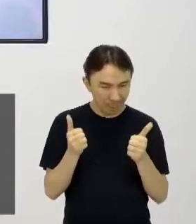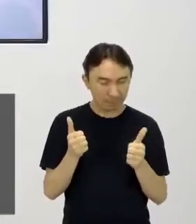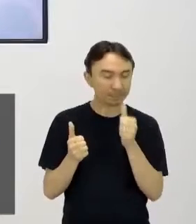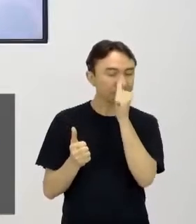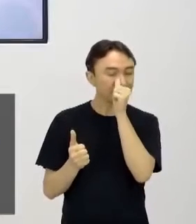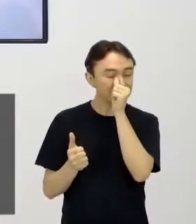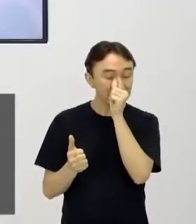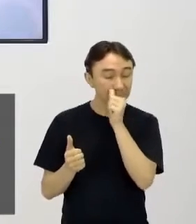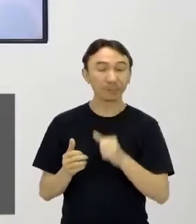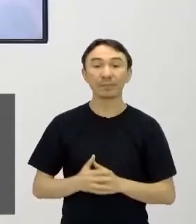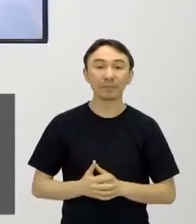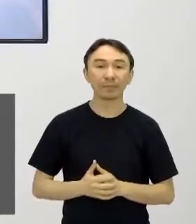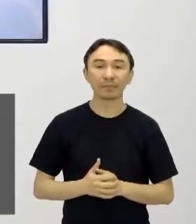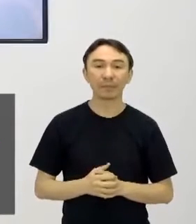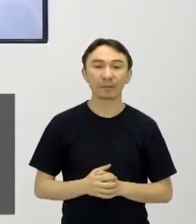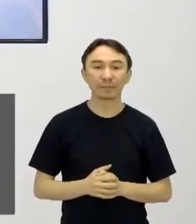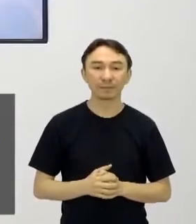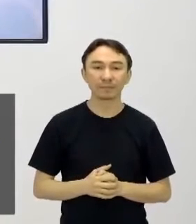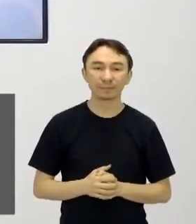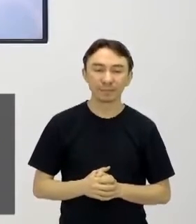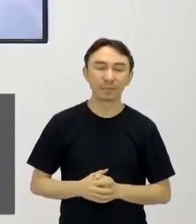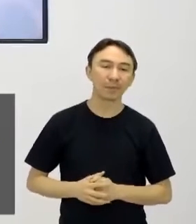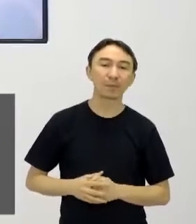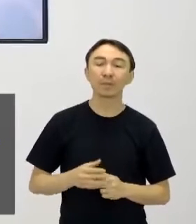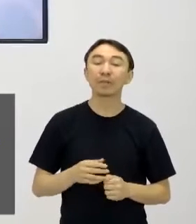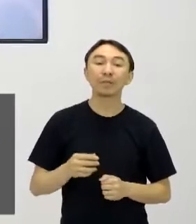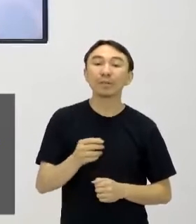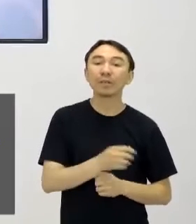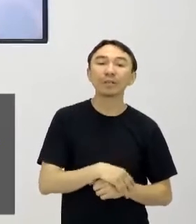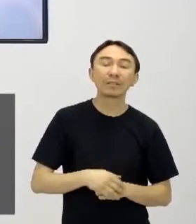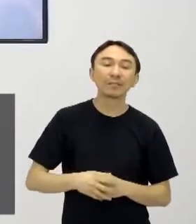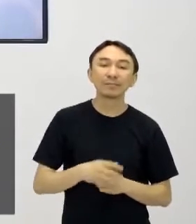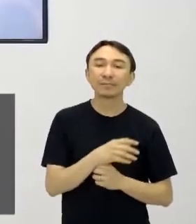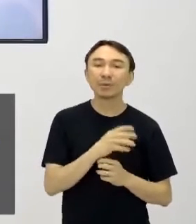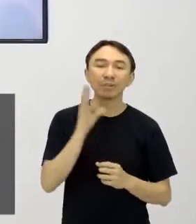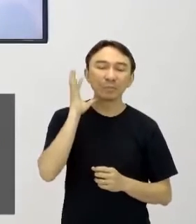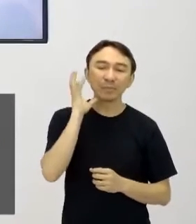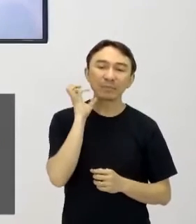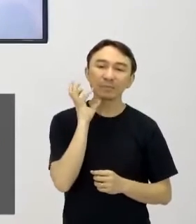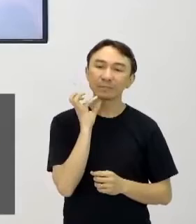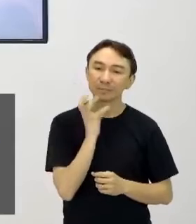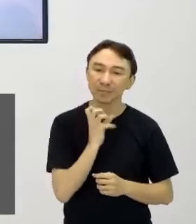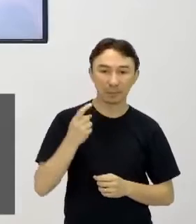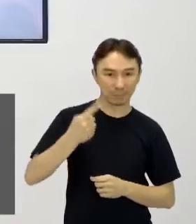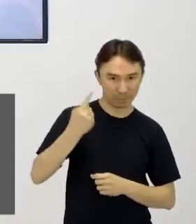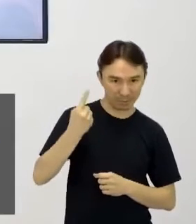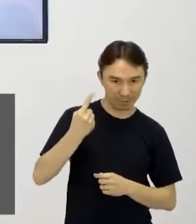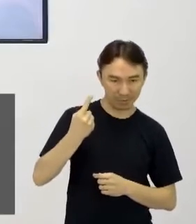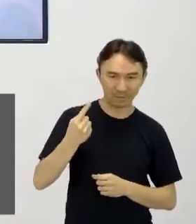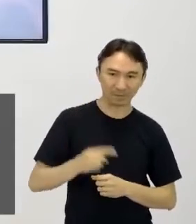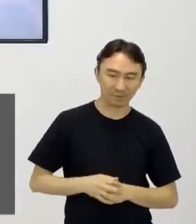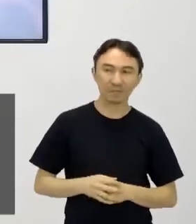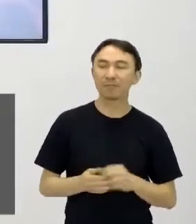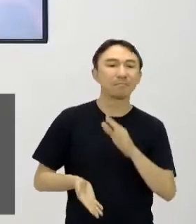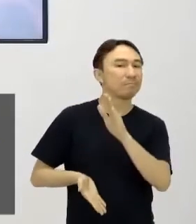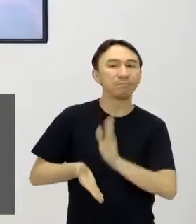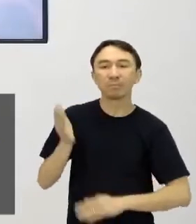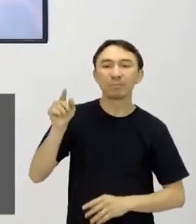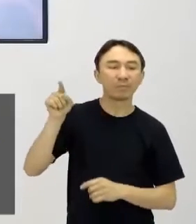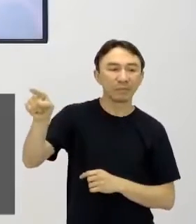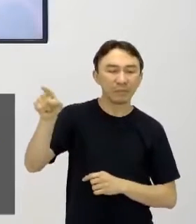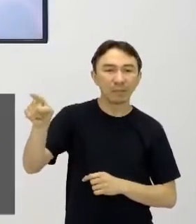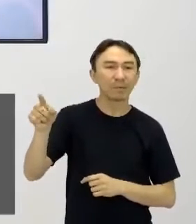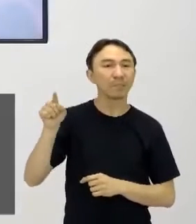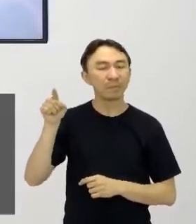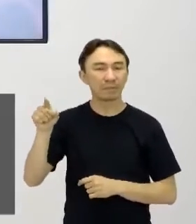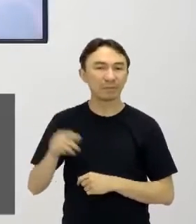bem? Então, Dom Pedro I foi embora para Portugal, deixou aqui no Brasil,